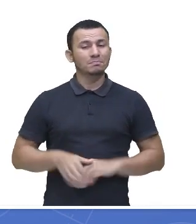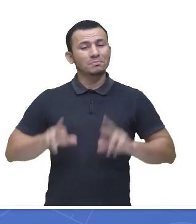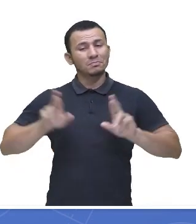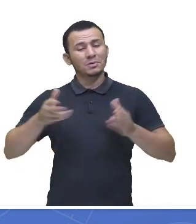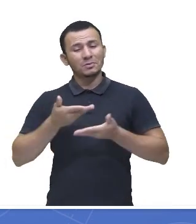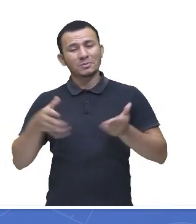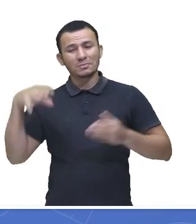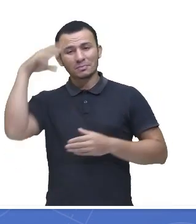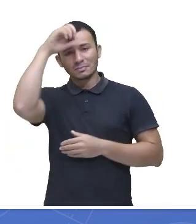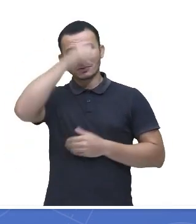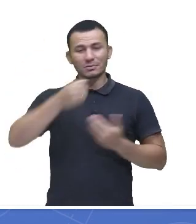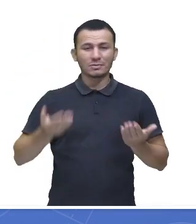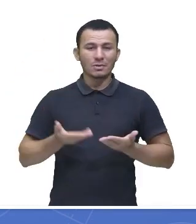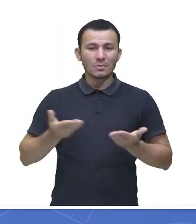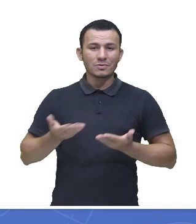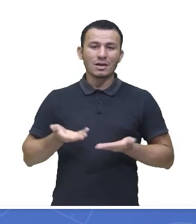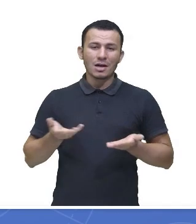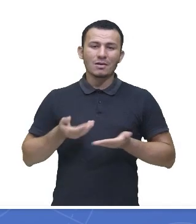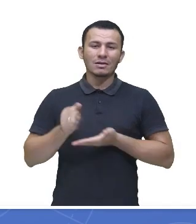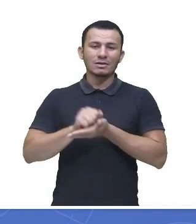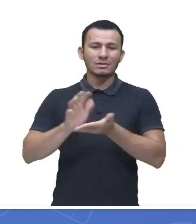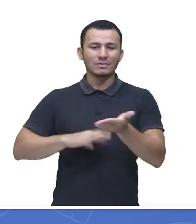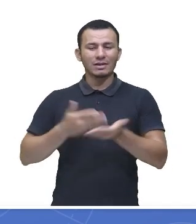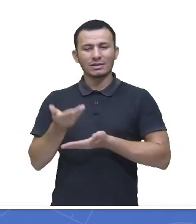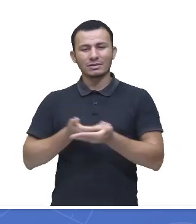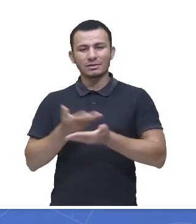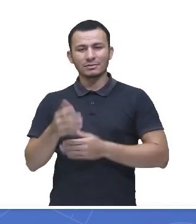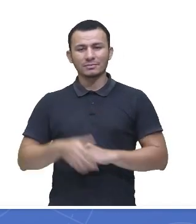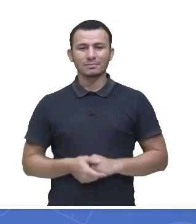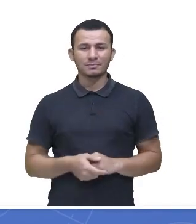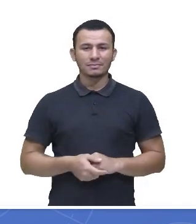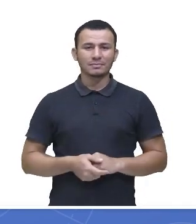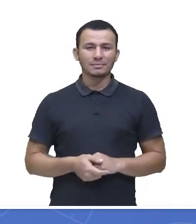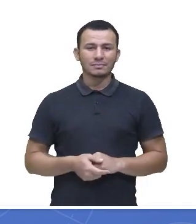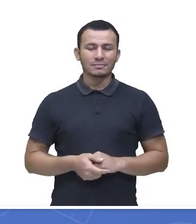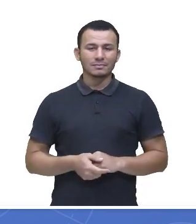aprendido bastante. Agora a gente vai para a nossa dinâmica local.